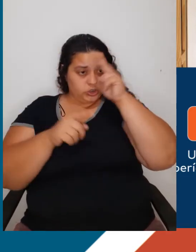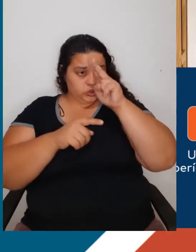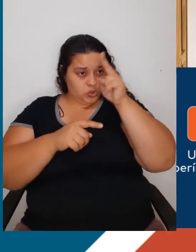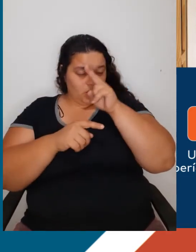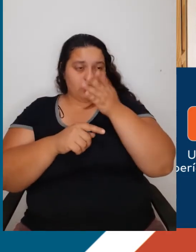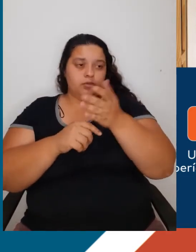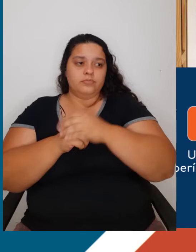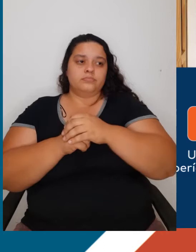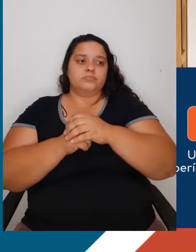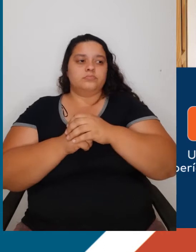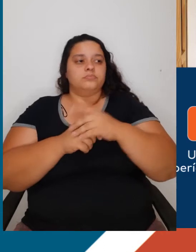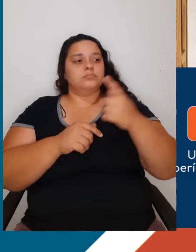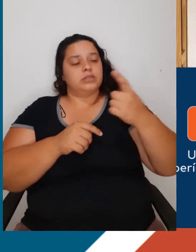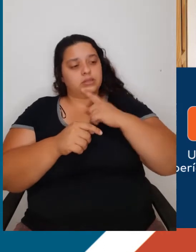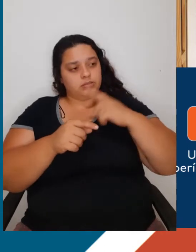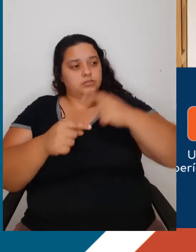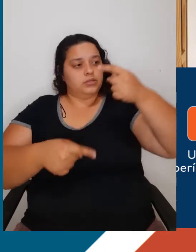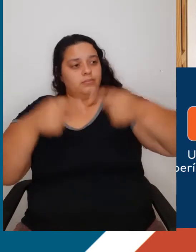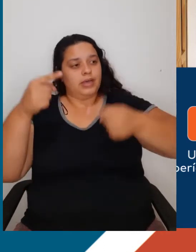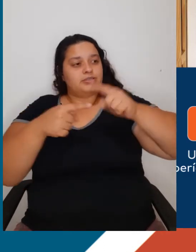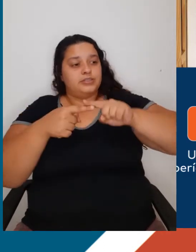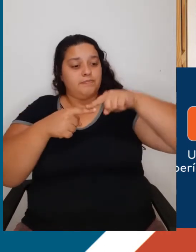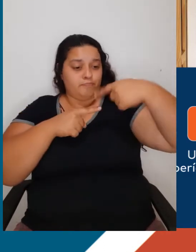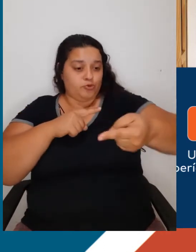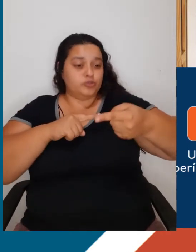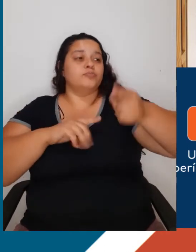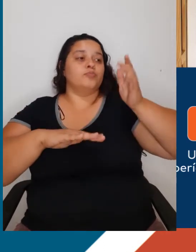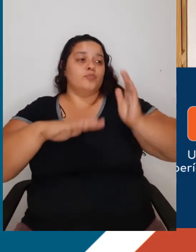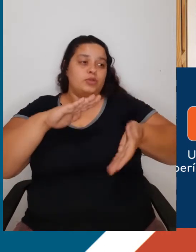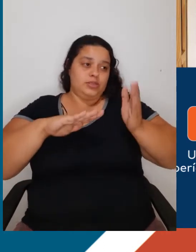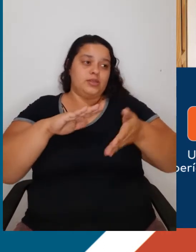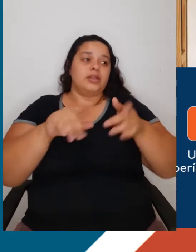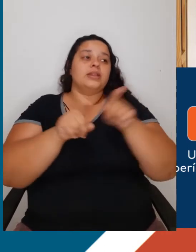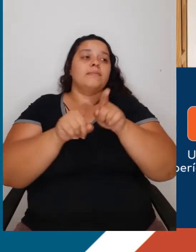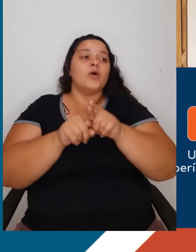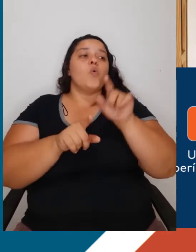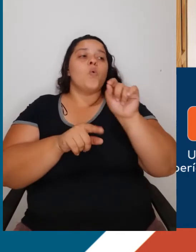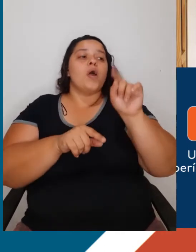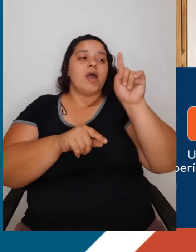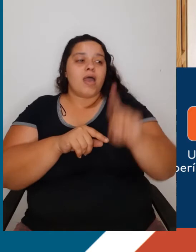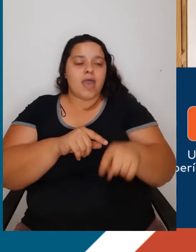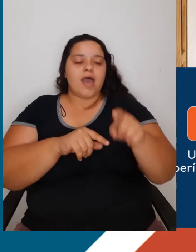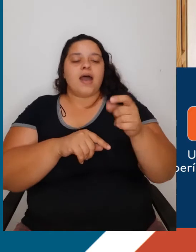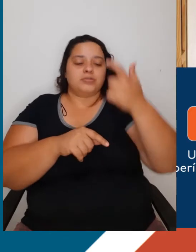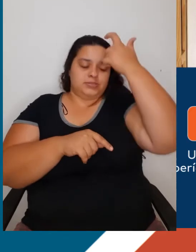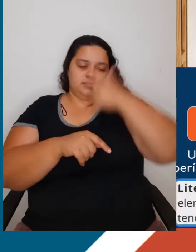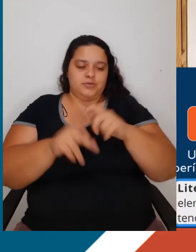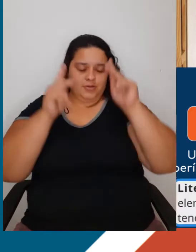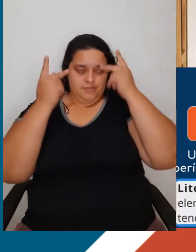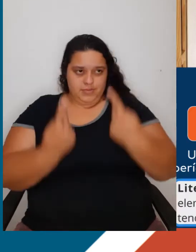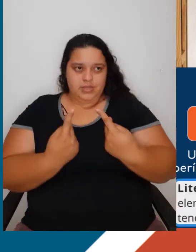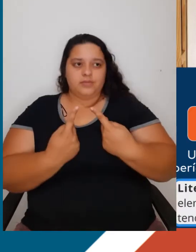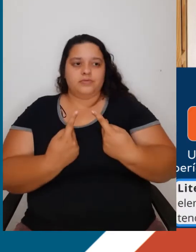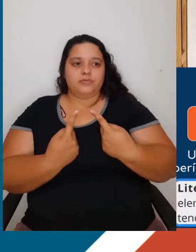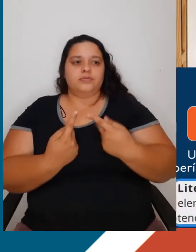linguagem ficcional, levantando debates sobre a pós-modernidade e aspectos do que é ser humano. O autor traz a